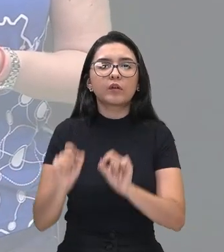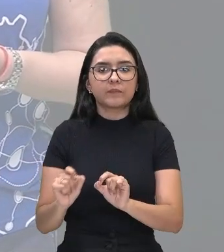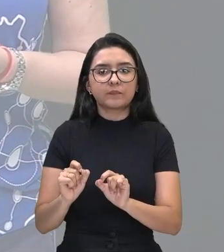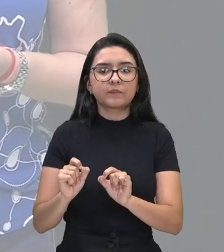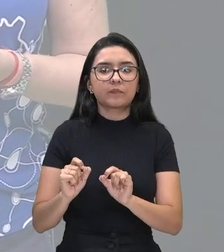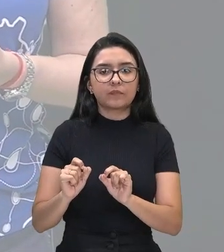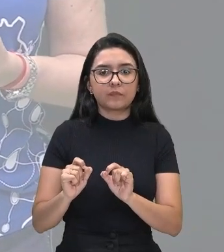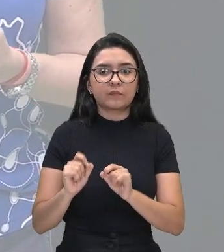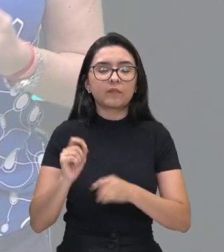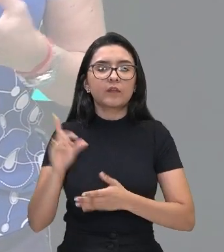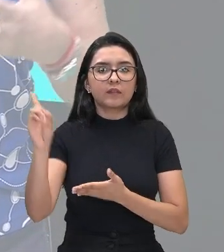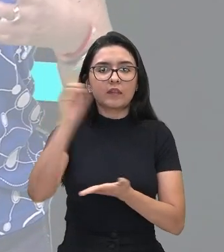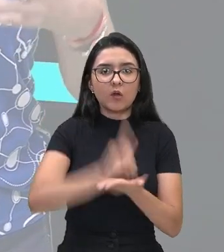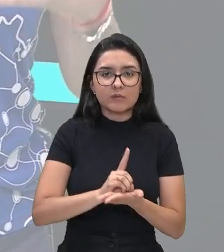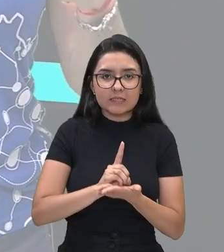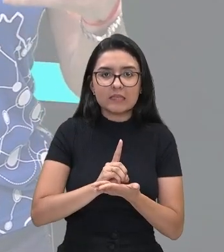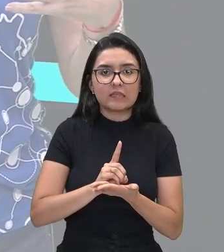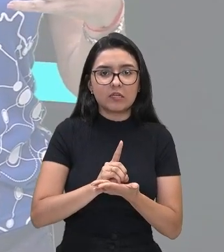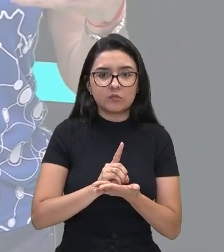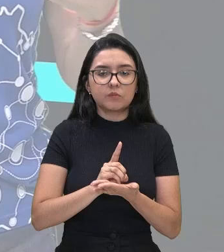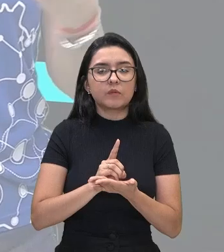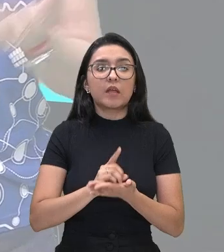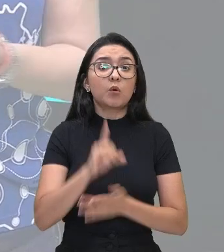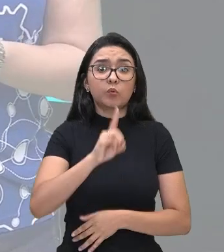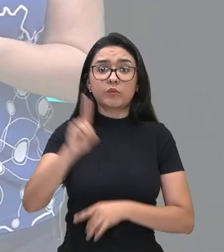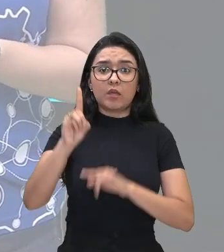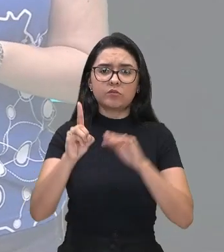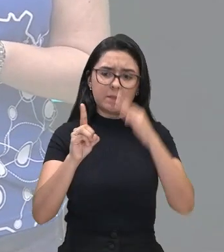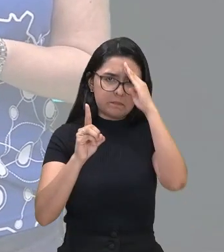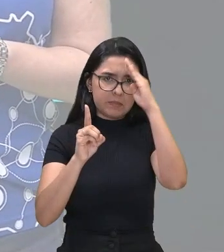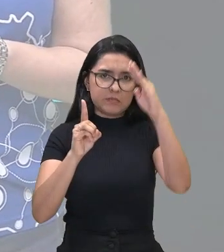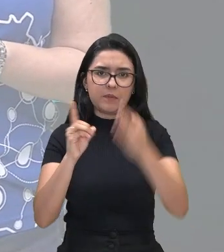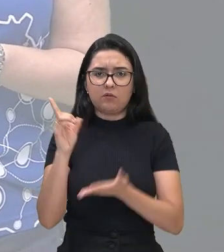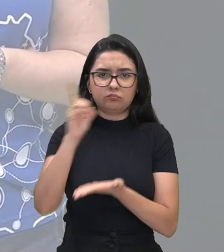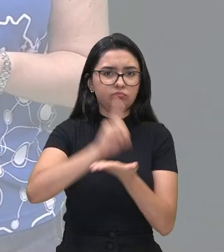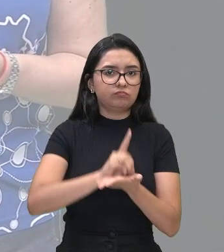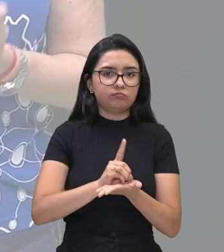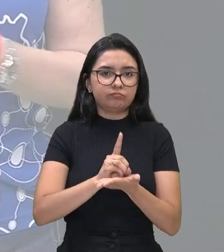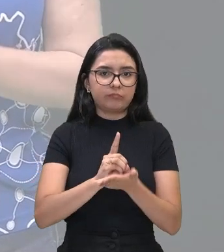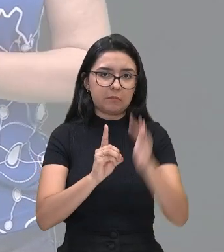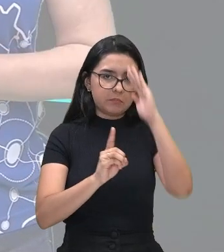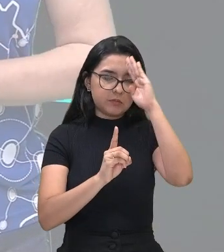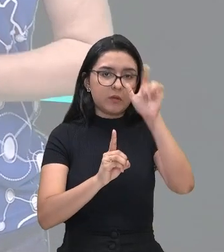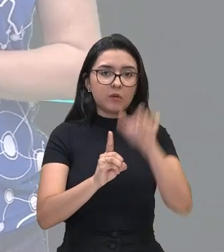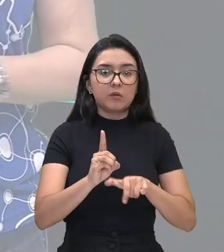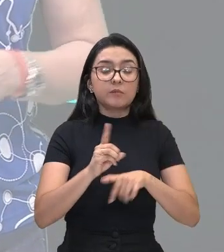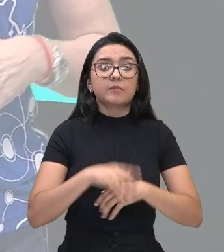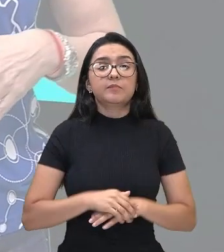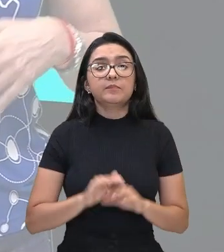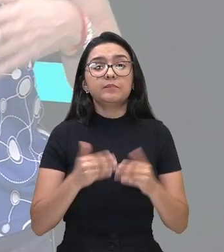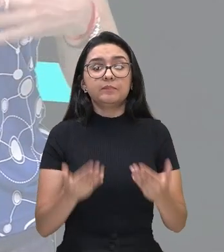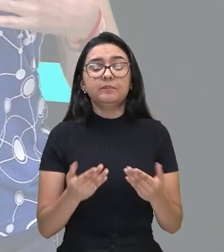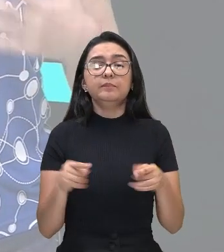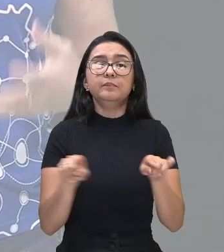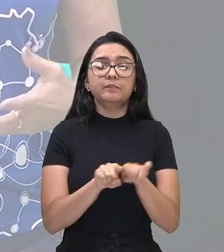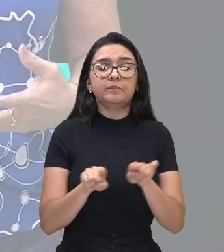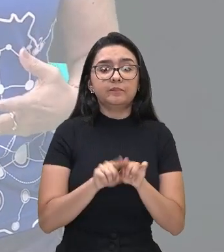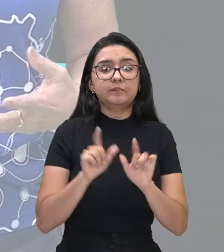o teocentrismo, ou seja, Deus estava no centro do mundo. Também